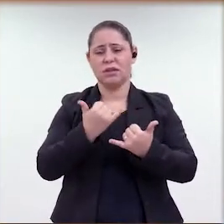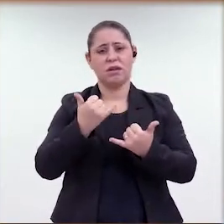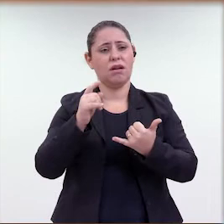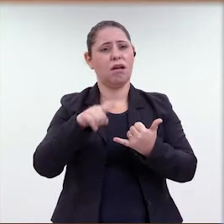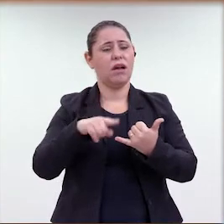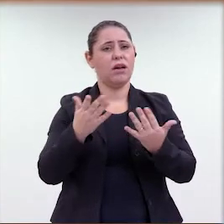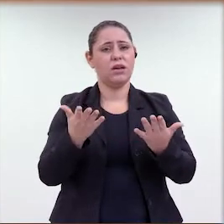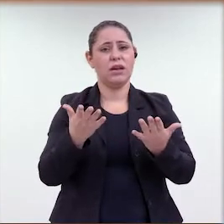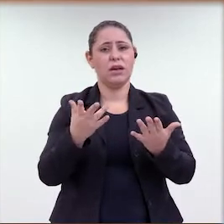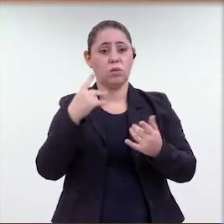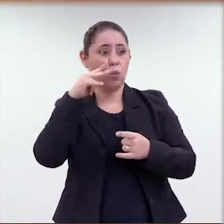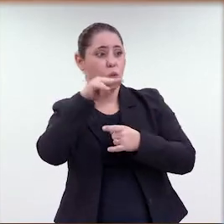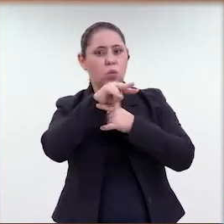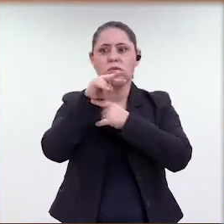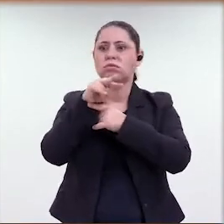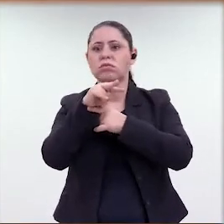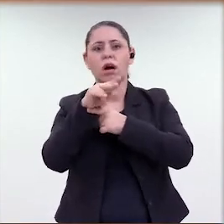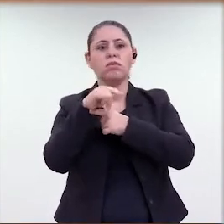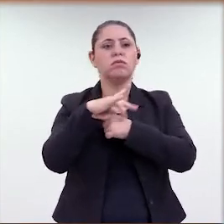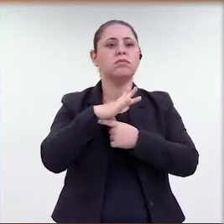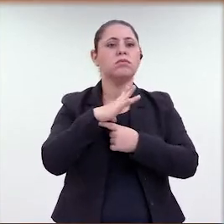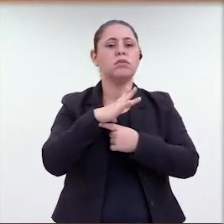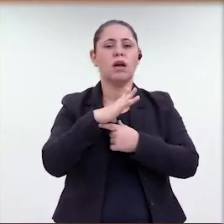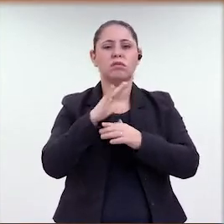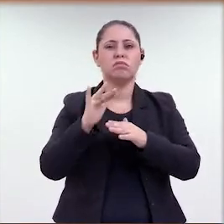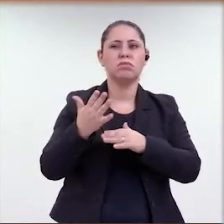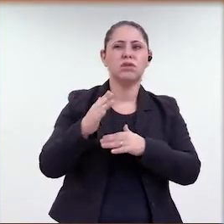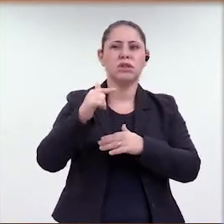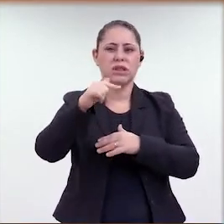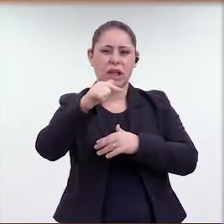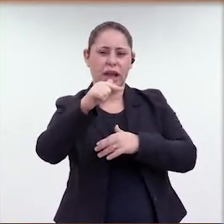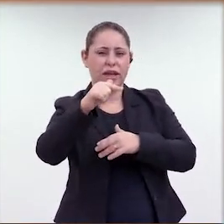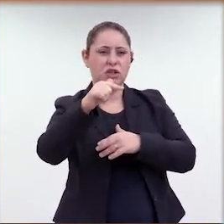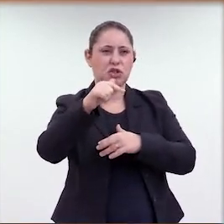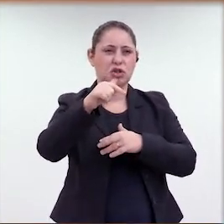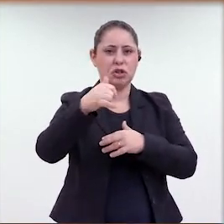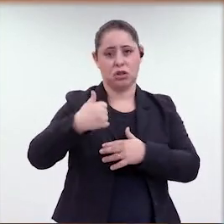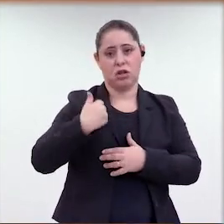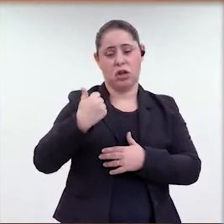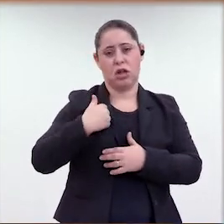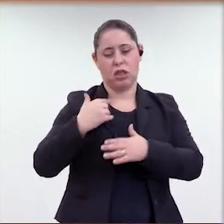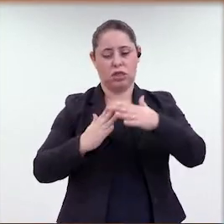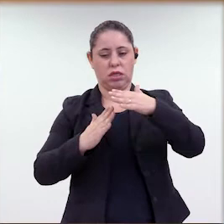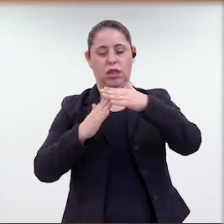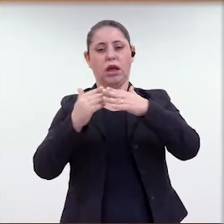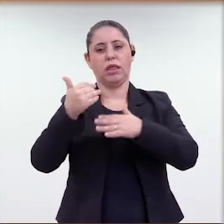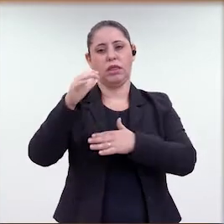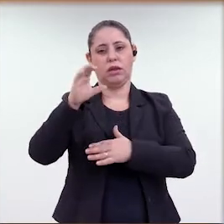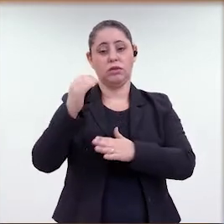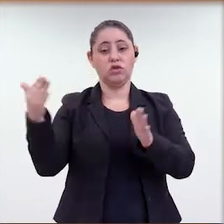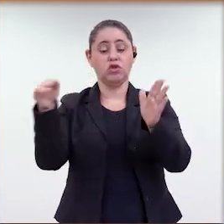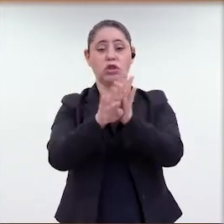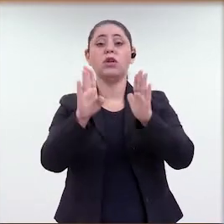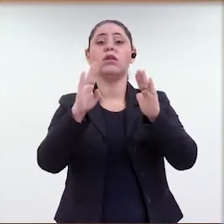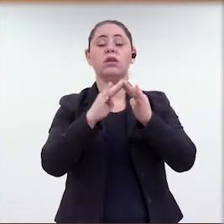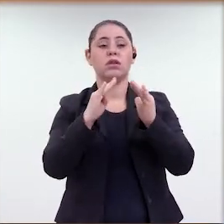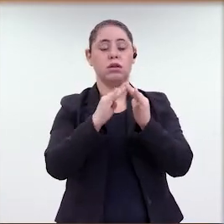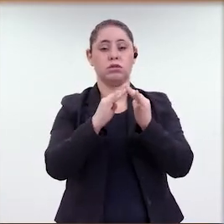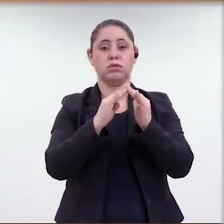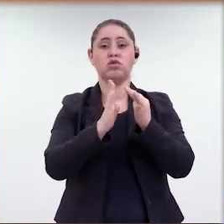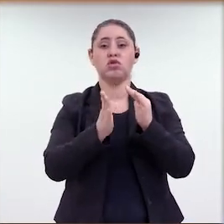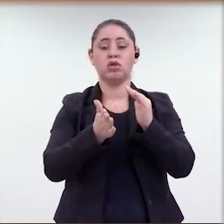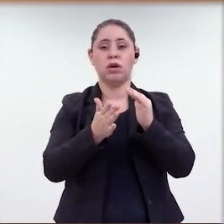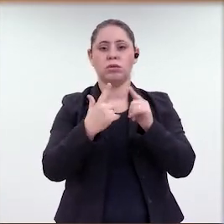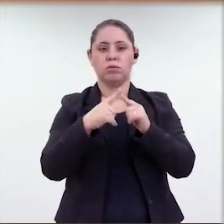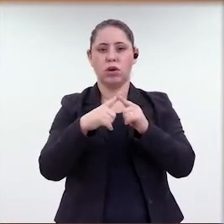grandes fiscalizadores, especialmente aqueles que estão ali na faixa até os 7 anos de idade, ou até os 10 no máximo. Eles chegam em casa já